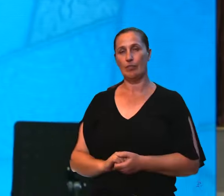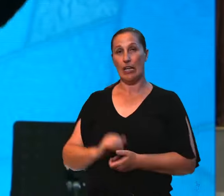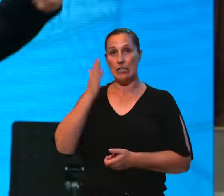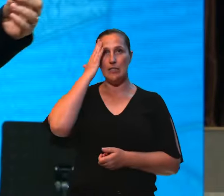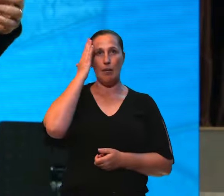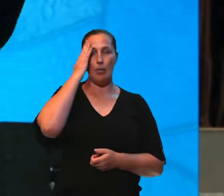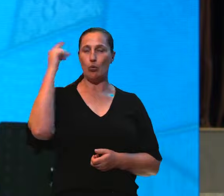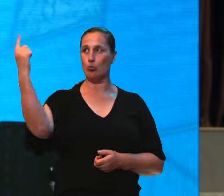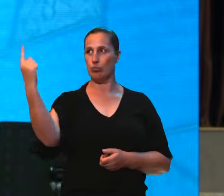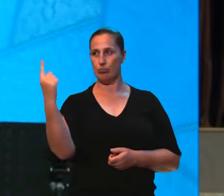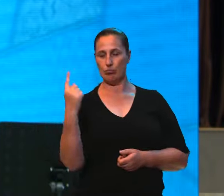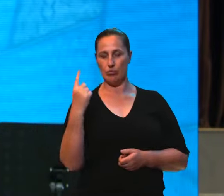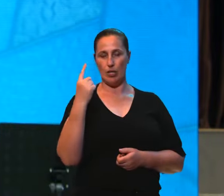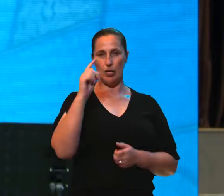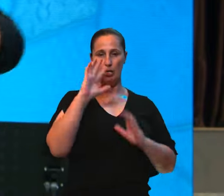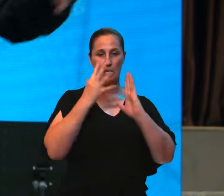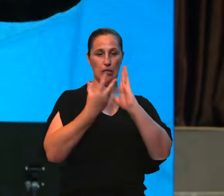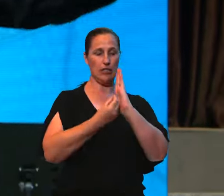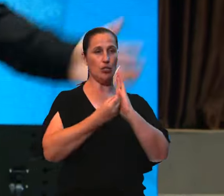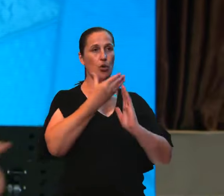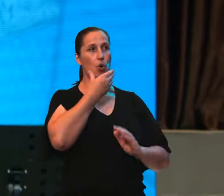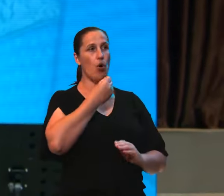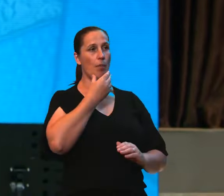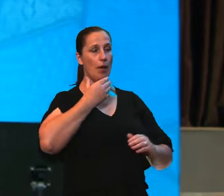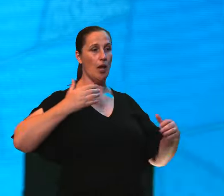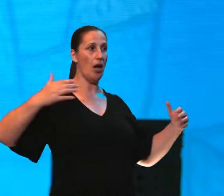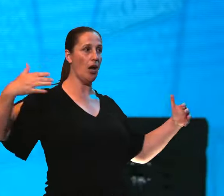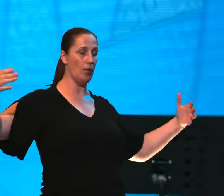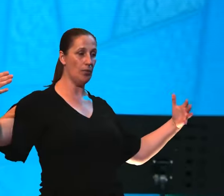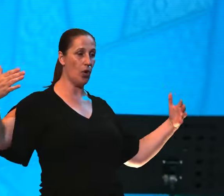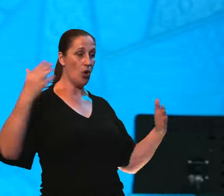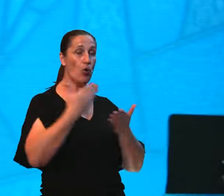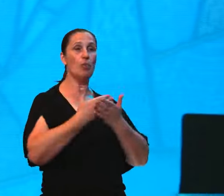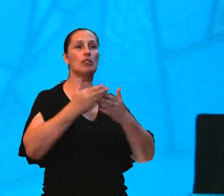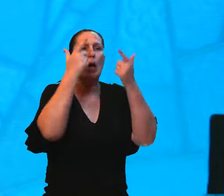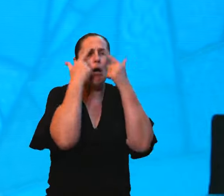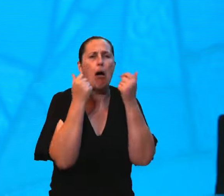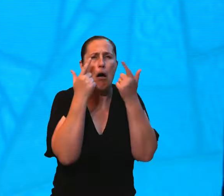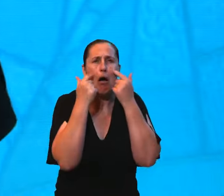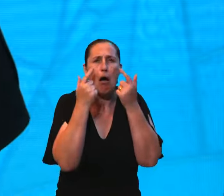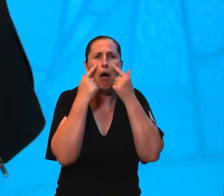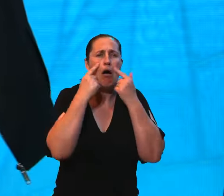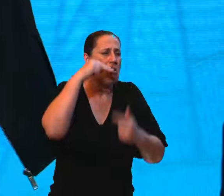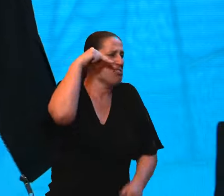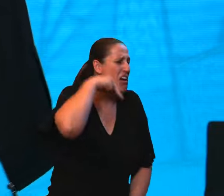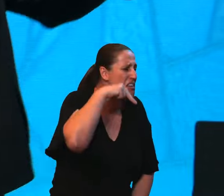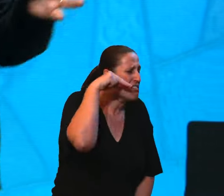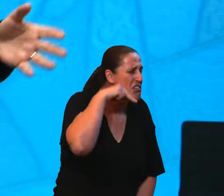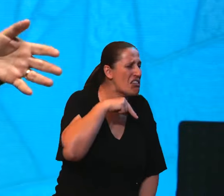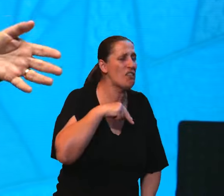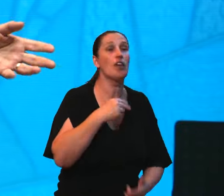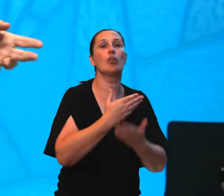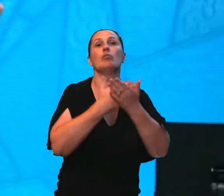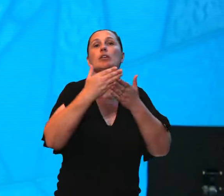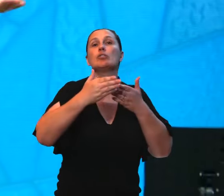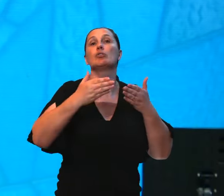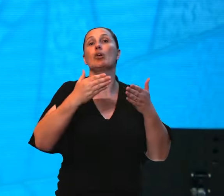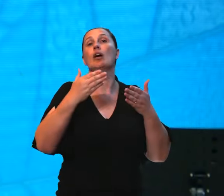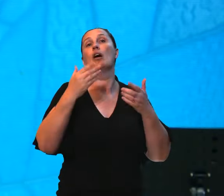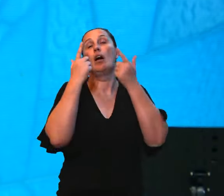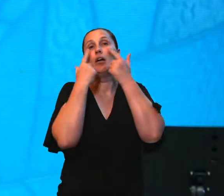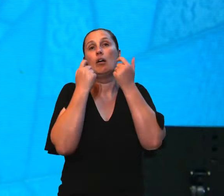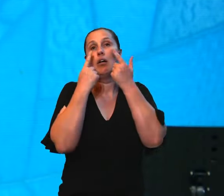sujeito de lá grandão mais alto do que eu abri os braços e começou a chorar muito nce fão e começou a chorar e eu já